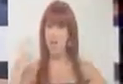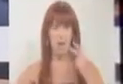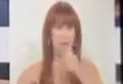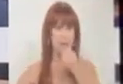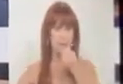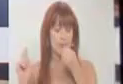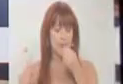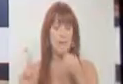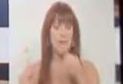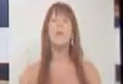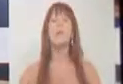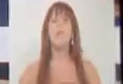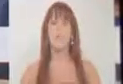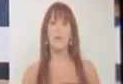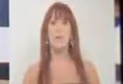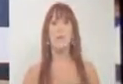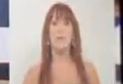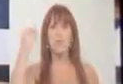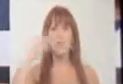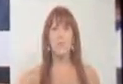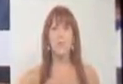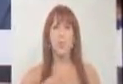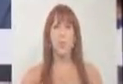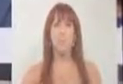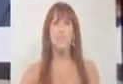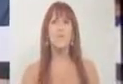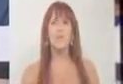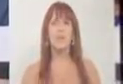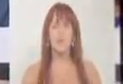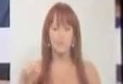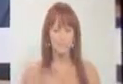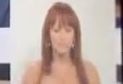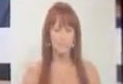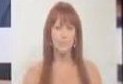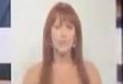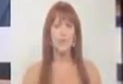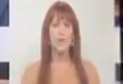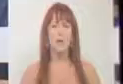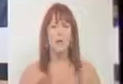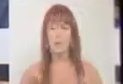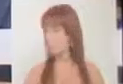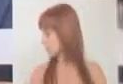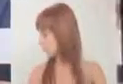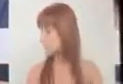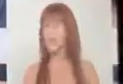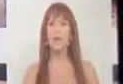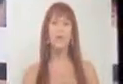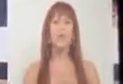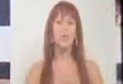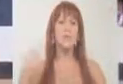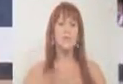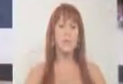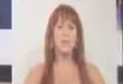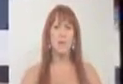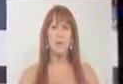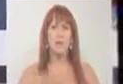duramente e que o professor Manuel Porto tem tido uma posição algo inconstante, enquanto Presidente da